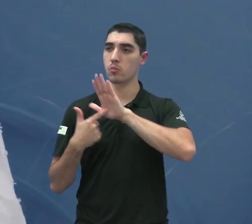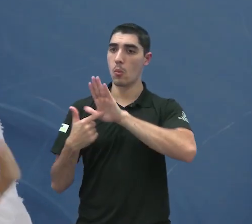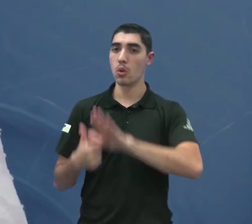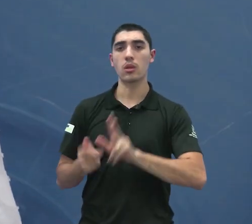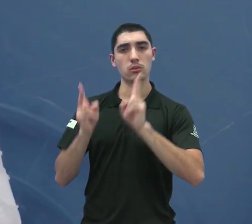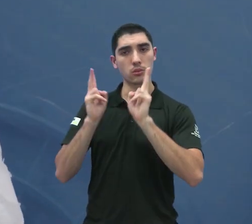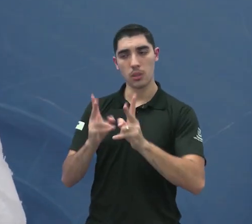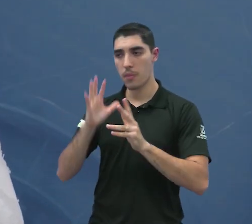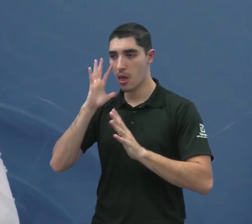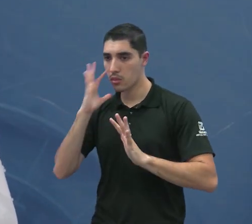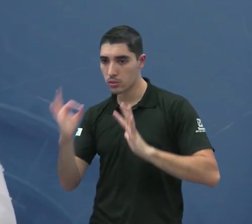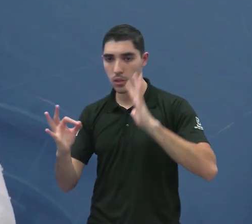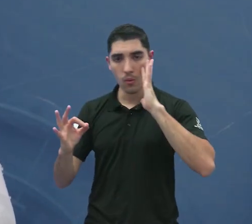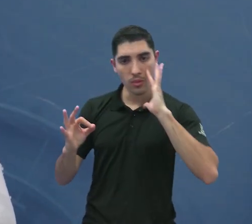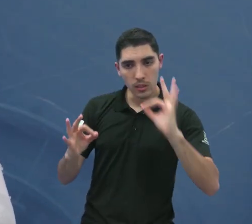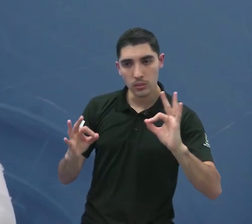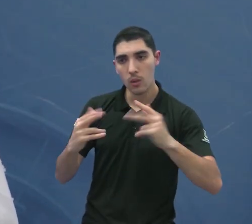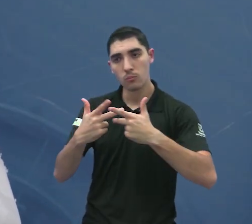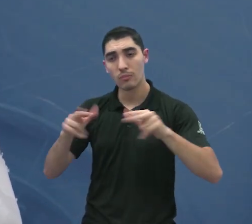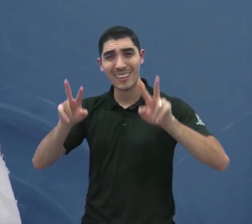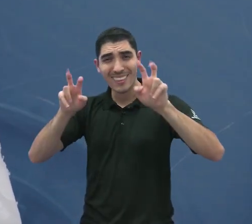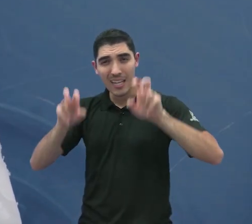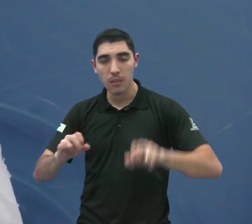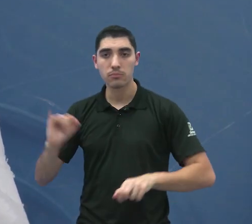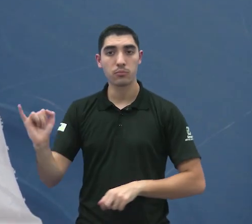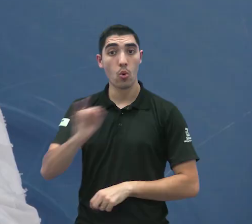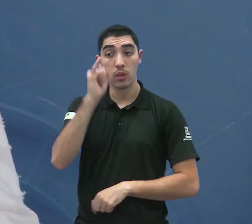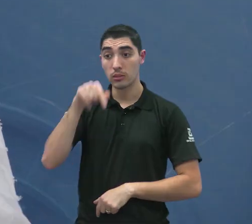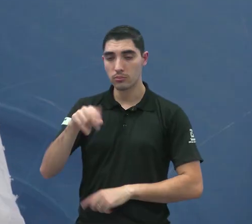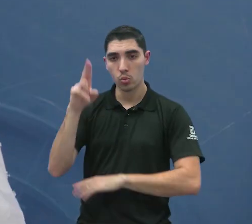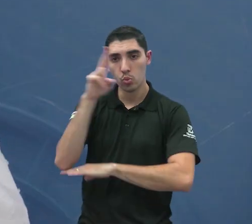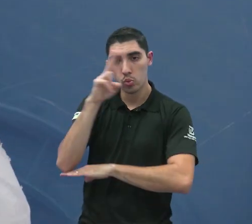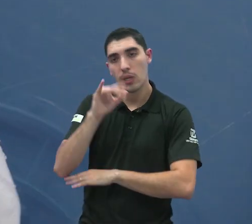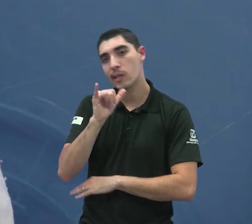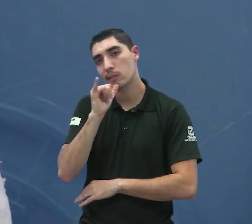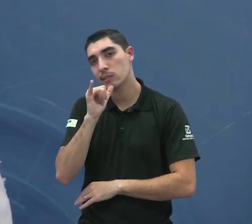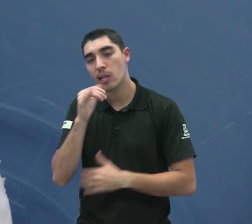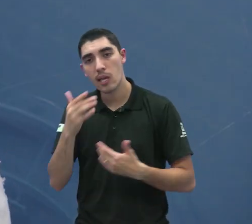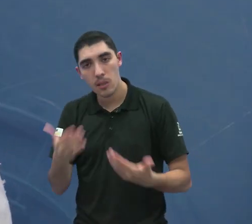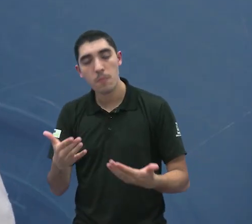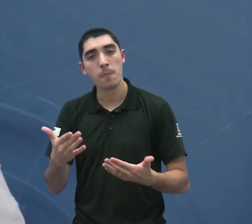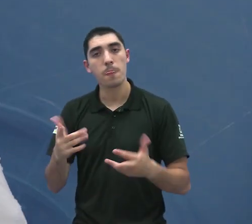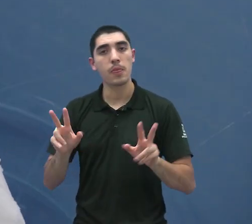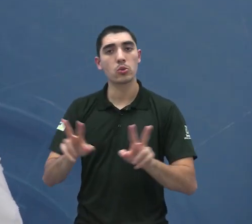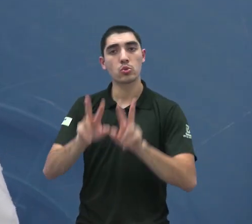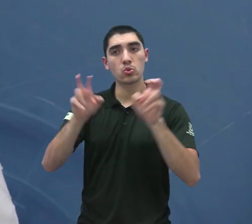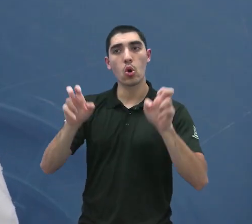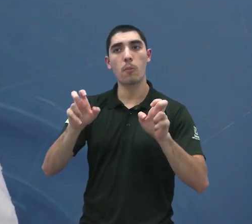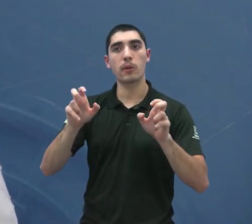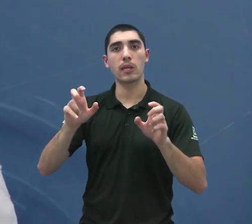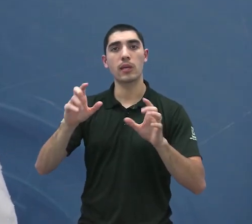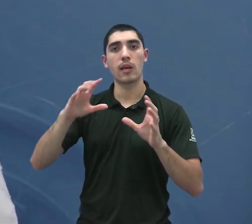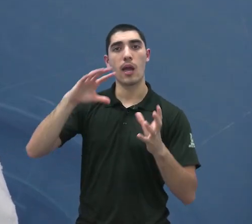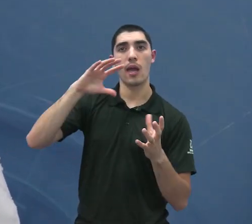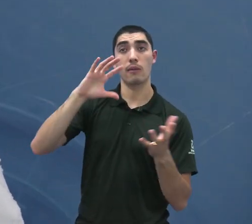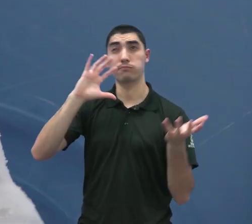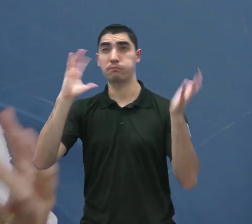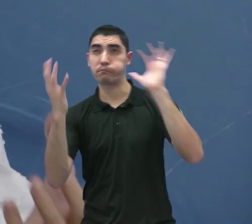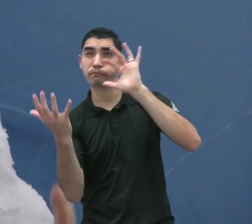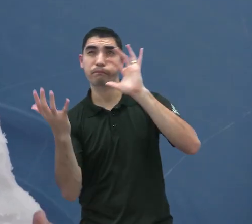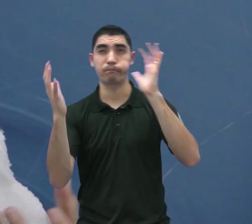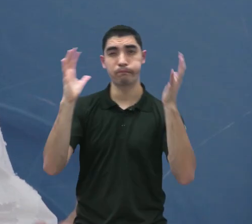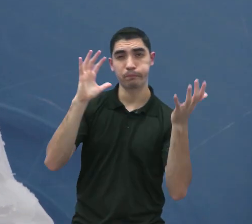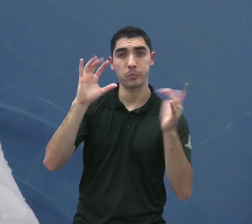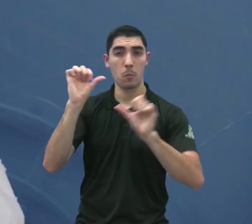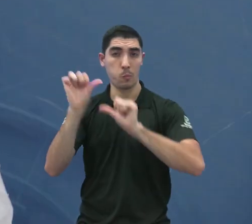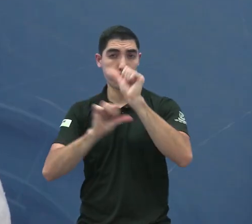e sensibilizado com situações muito importantes e emergentes, como, por exemplo, as questões relacionadas às mudanças climáticas, né, e as